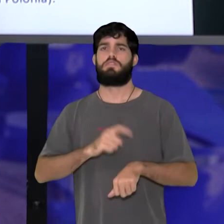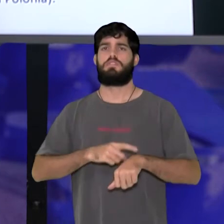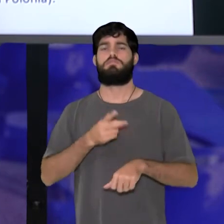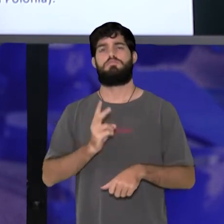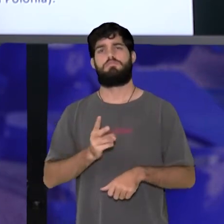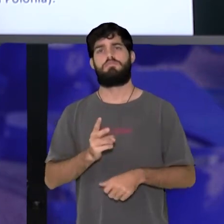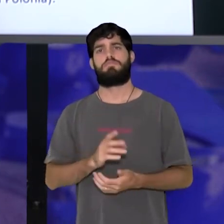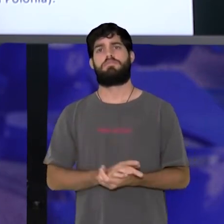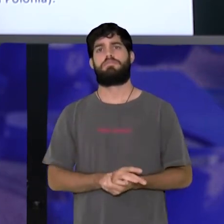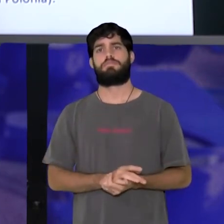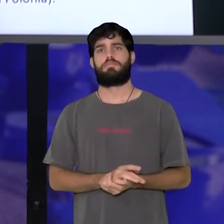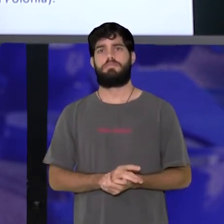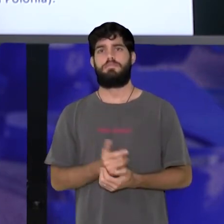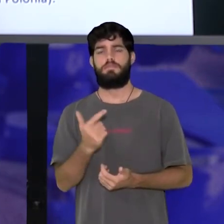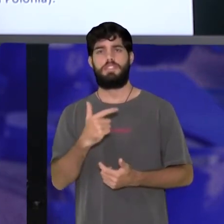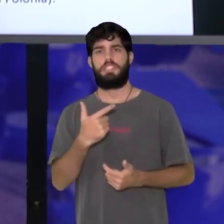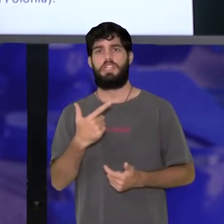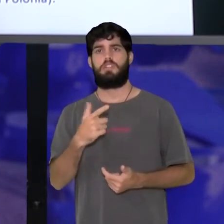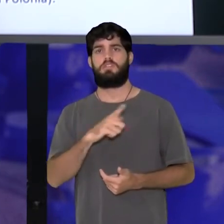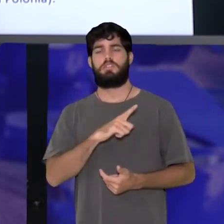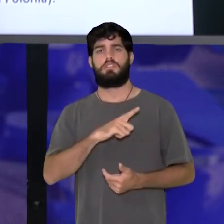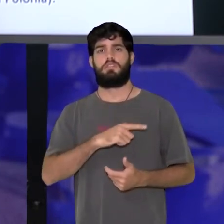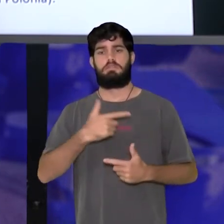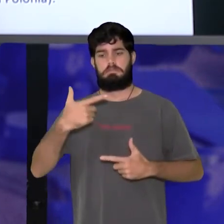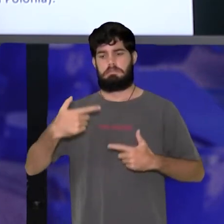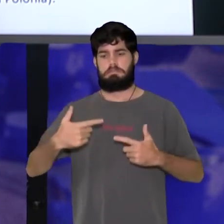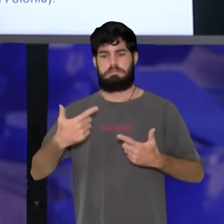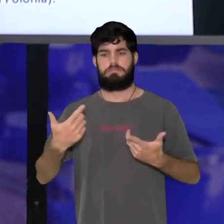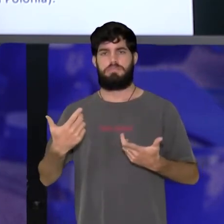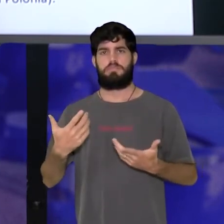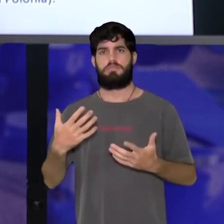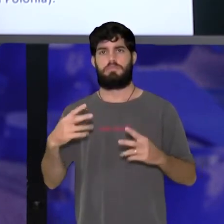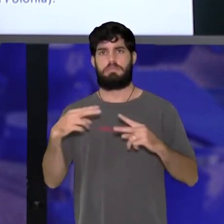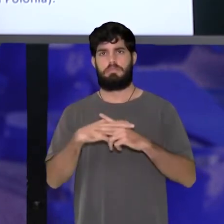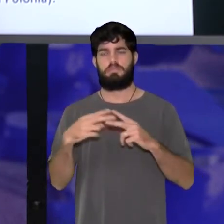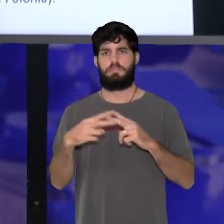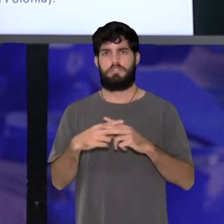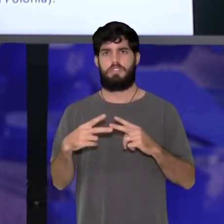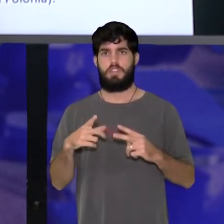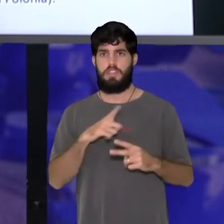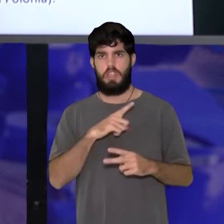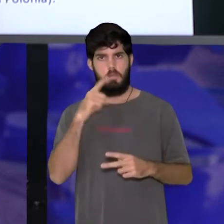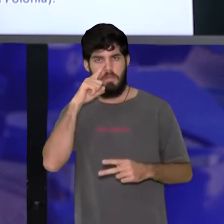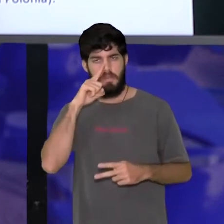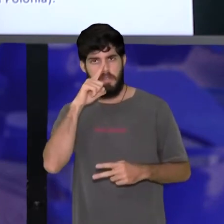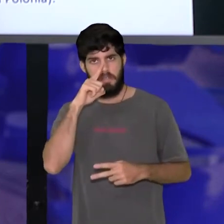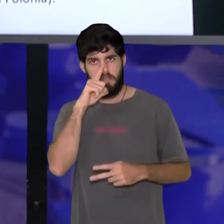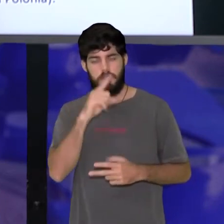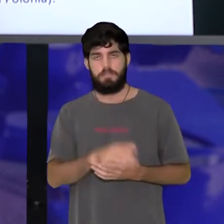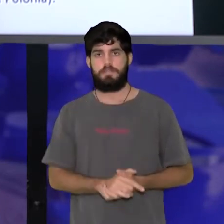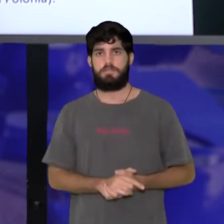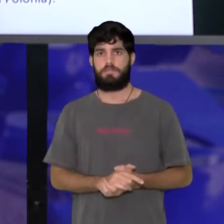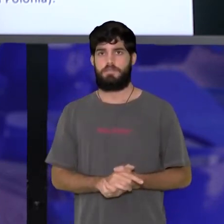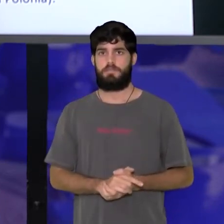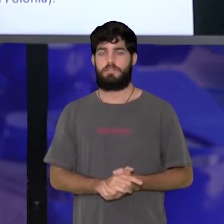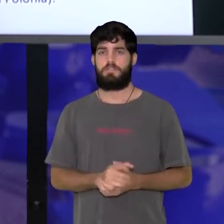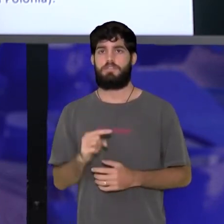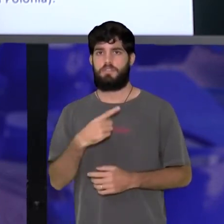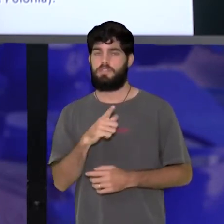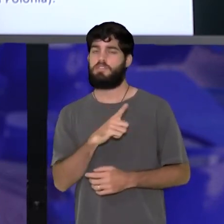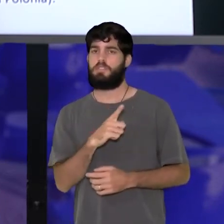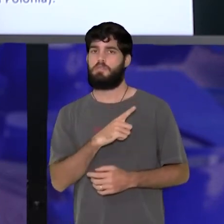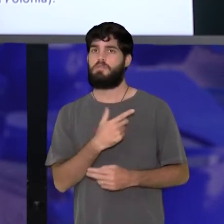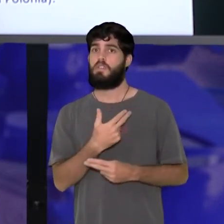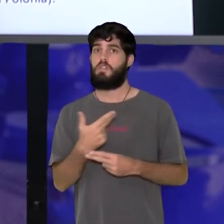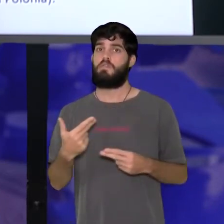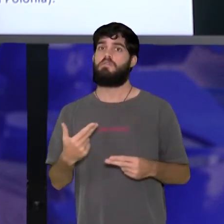essa Guerra Fria não teve um conflito direto entre eles. Mas havia algum perigo? Bom, gente, nós temos um fato bem